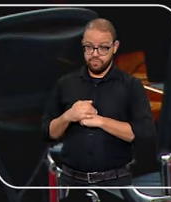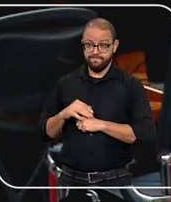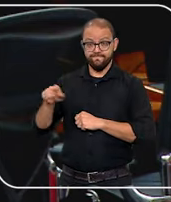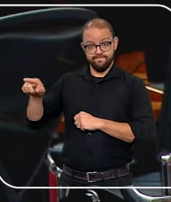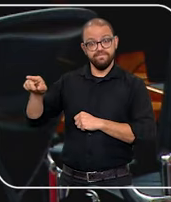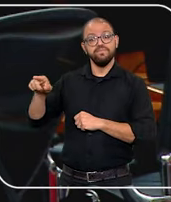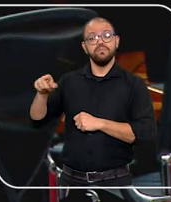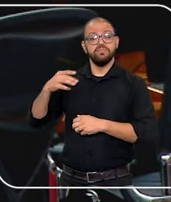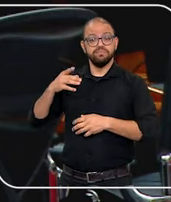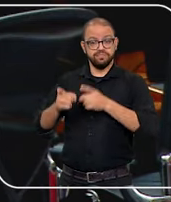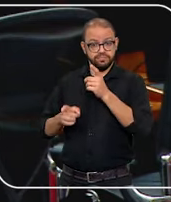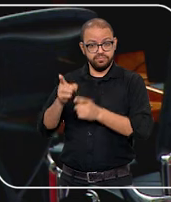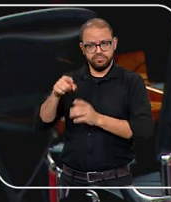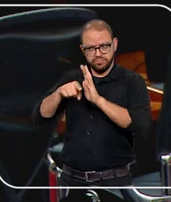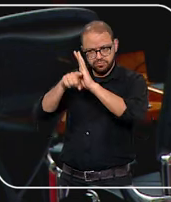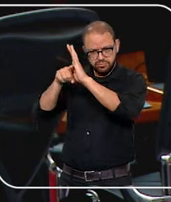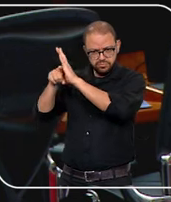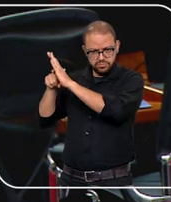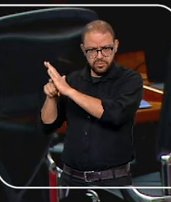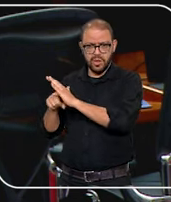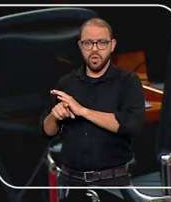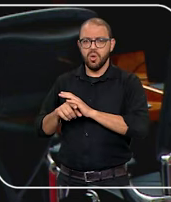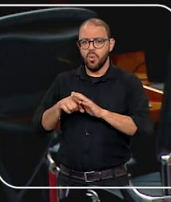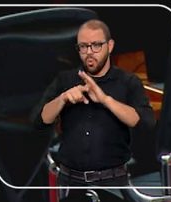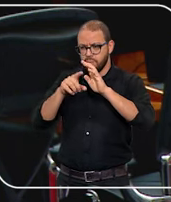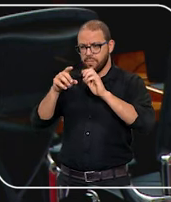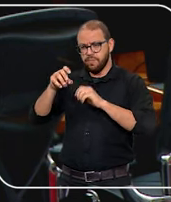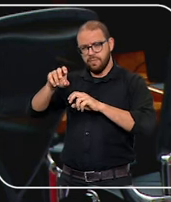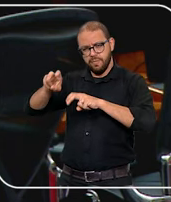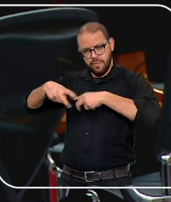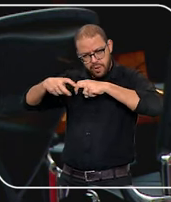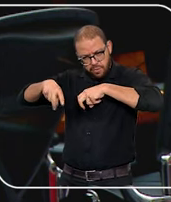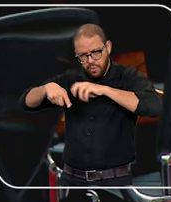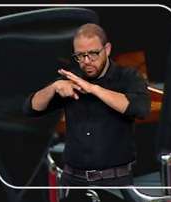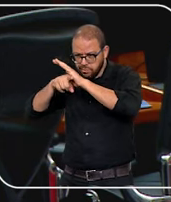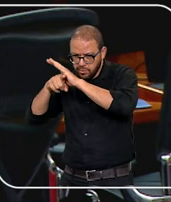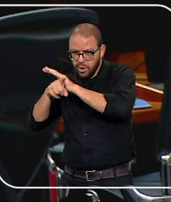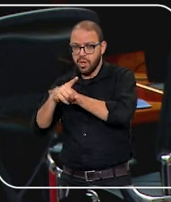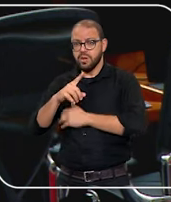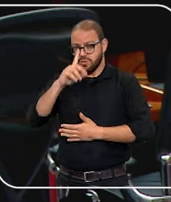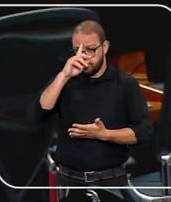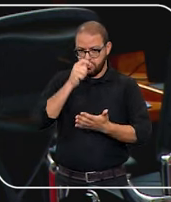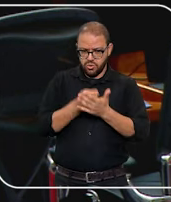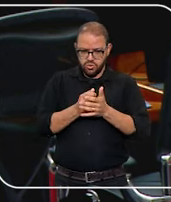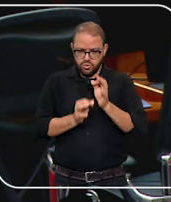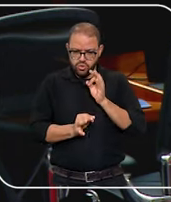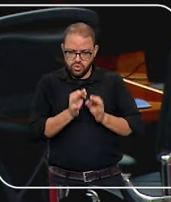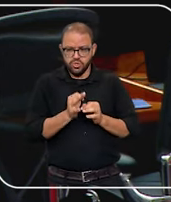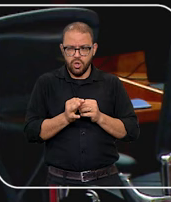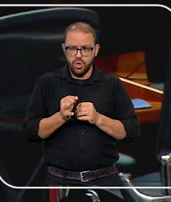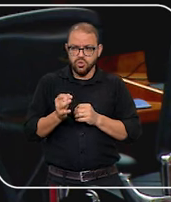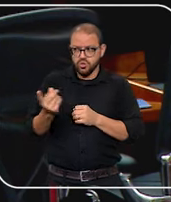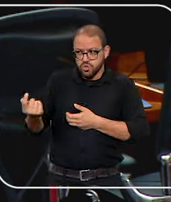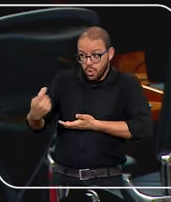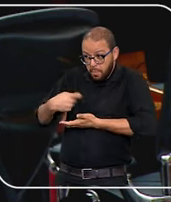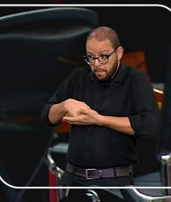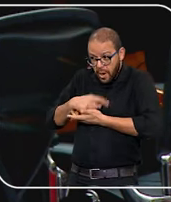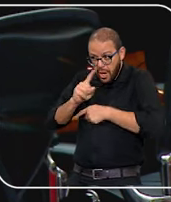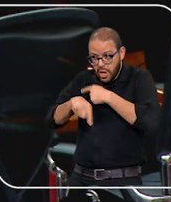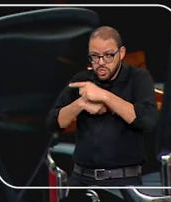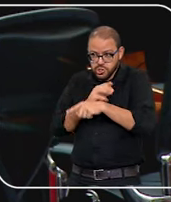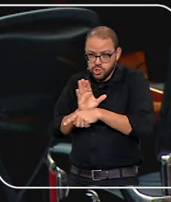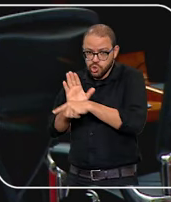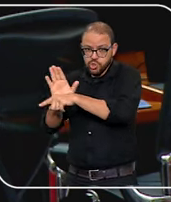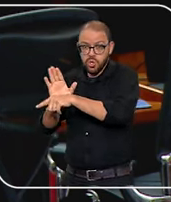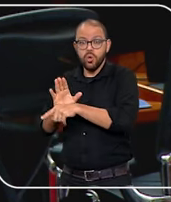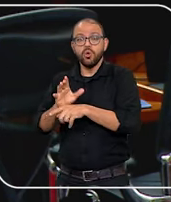A magistrada é investigada no âmbito da Operação Faroeste, deflagrada para apurar esquema de venda de decisões judiciais relacionadas à disputa